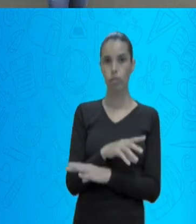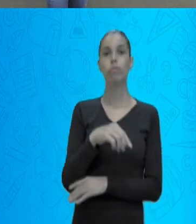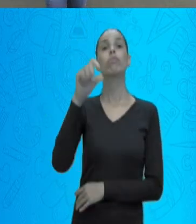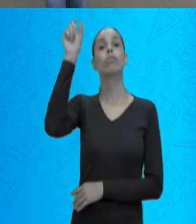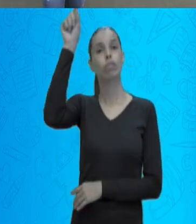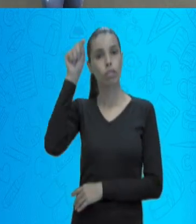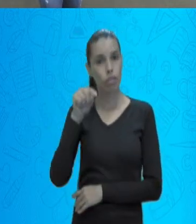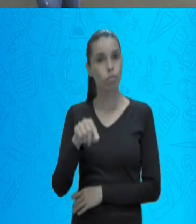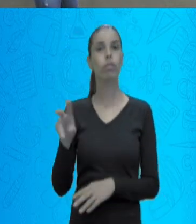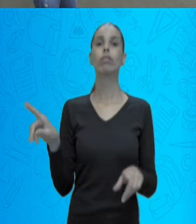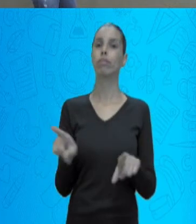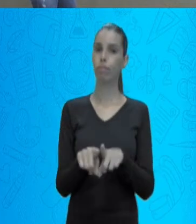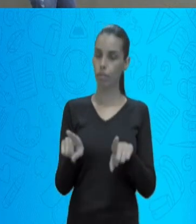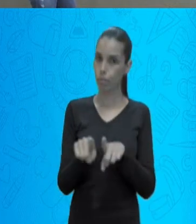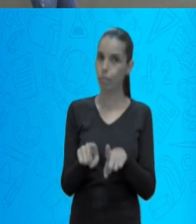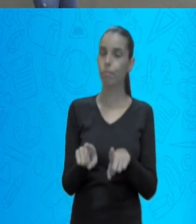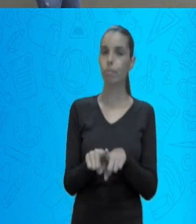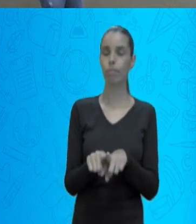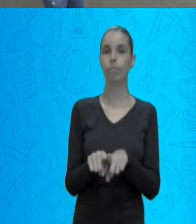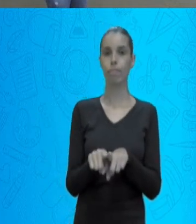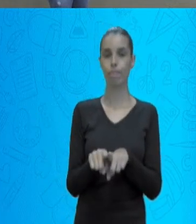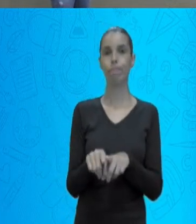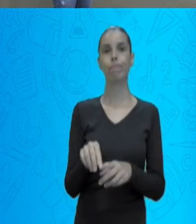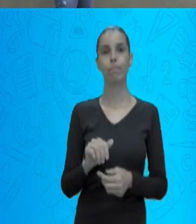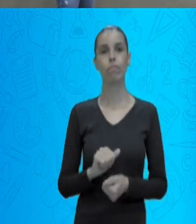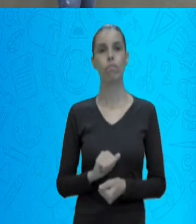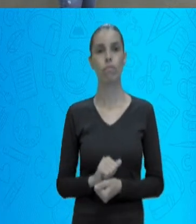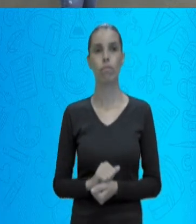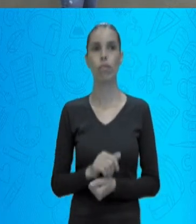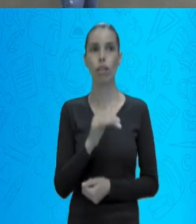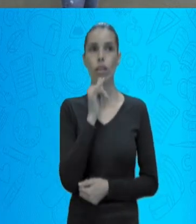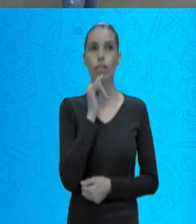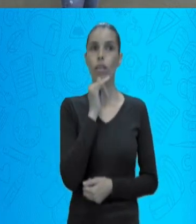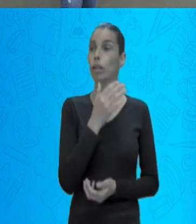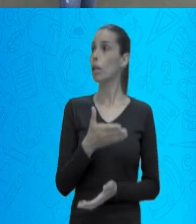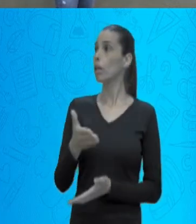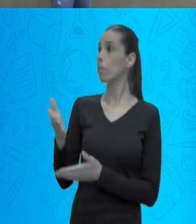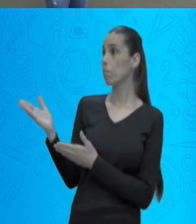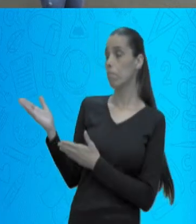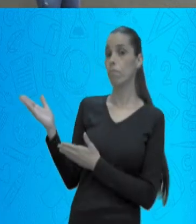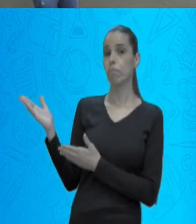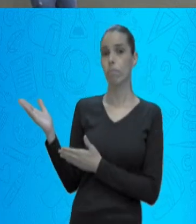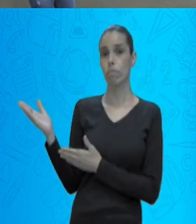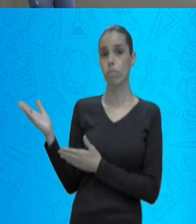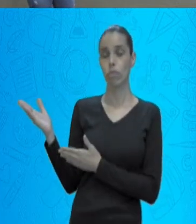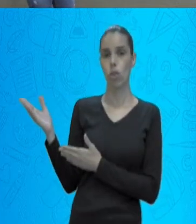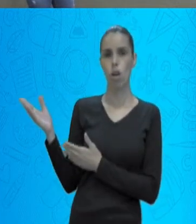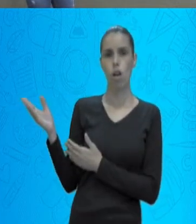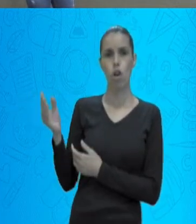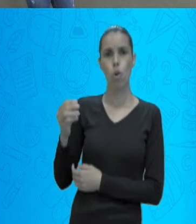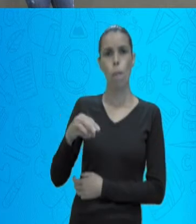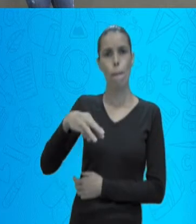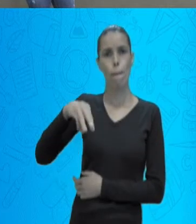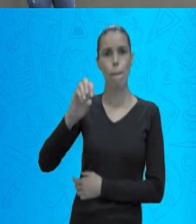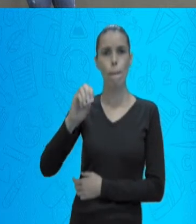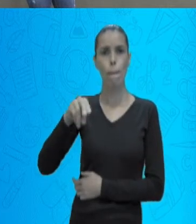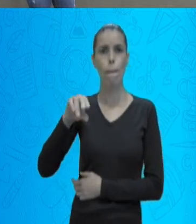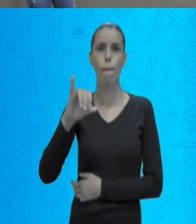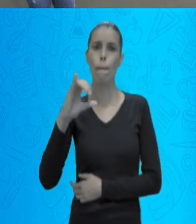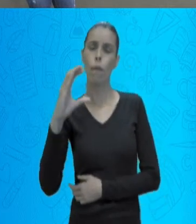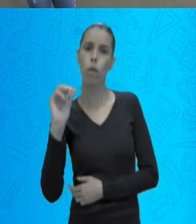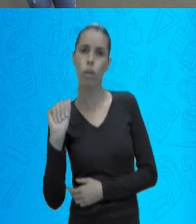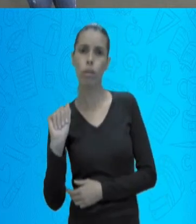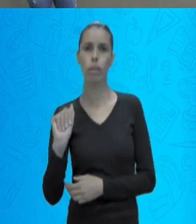Exclamação também. Olha lá, Dona Mônica, terminaremos a limpeza amanhã.